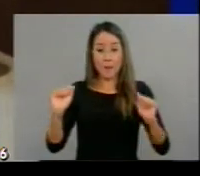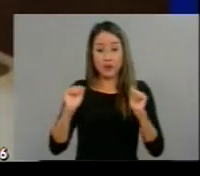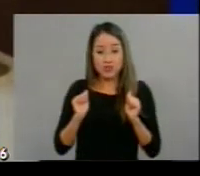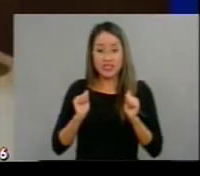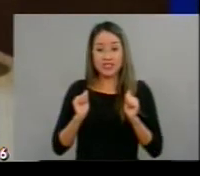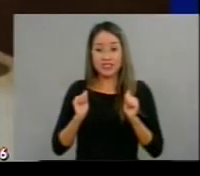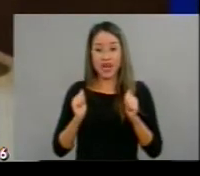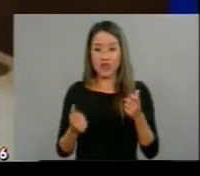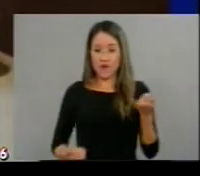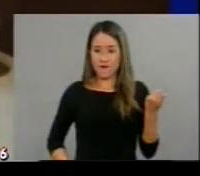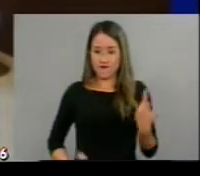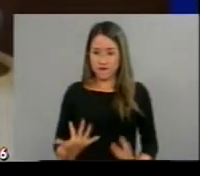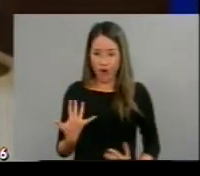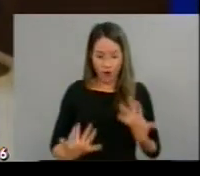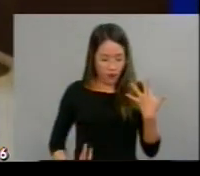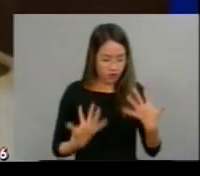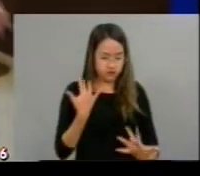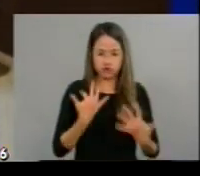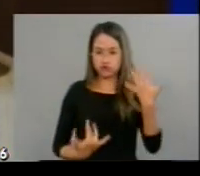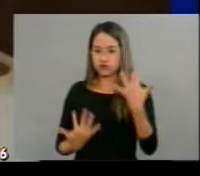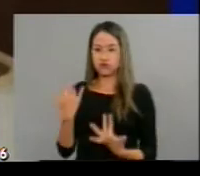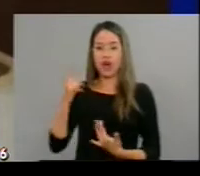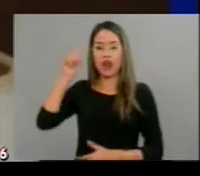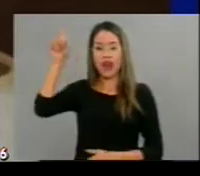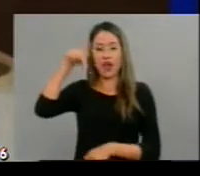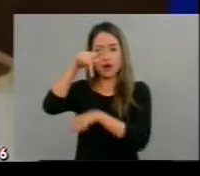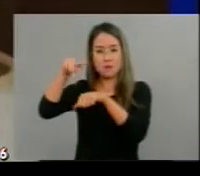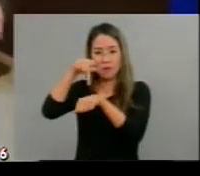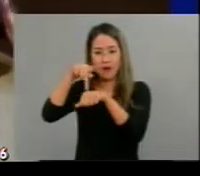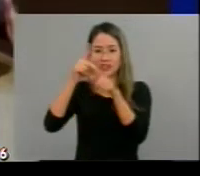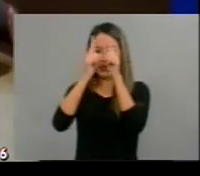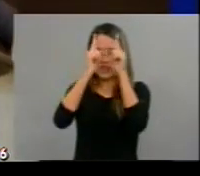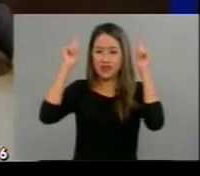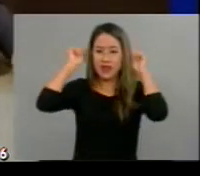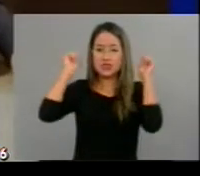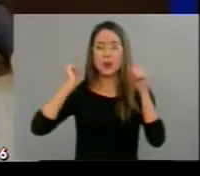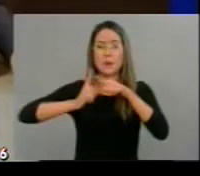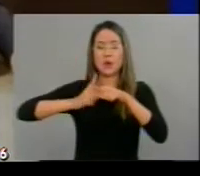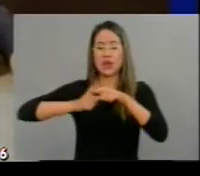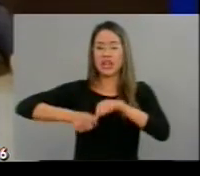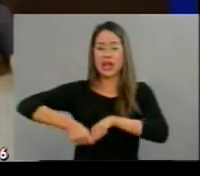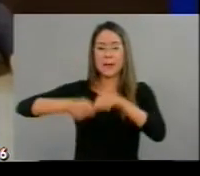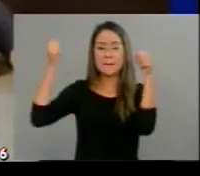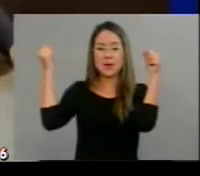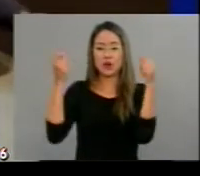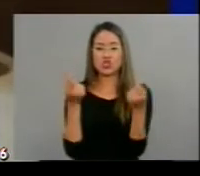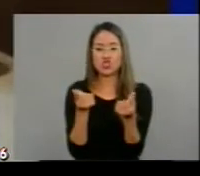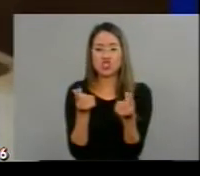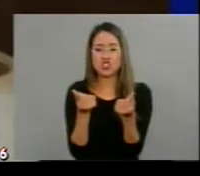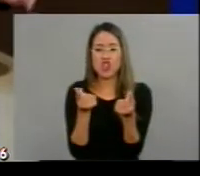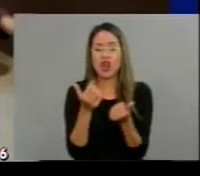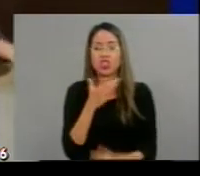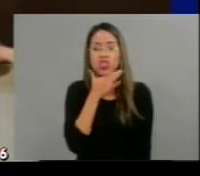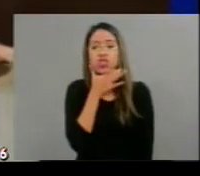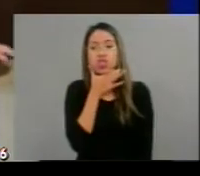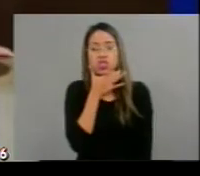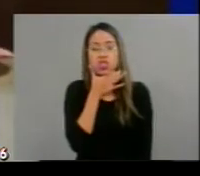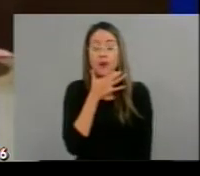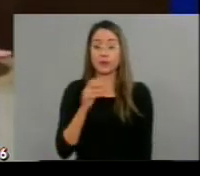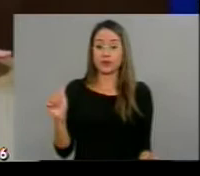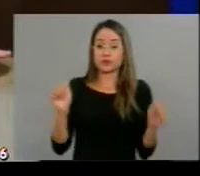suas próprias vestes em praça pública, porque o país quebrou e os aposentados tiveram metade do